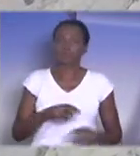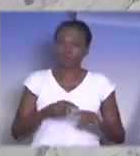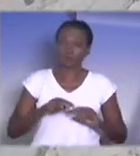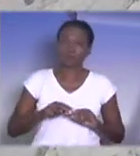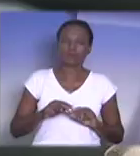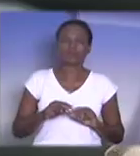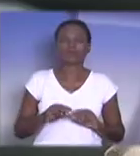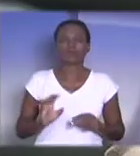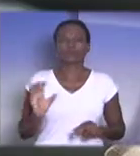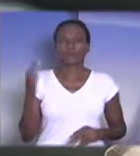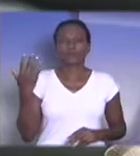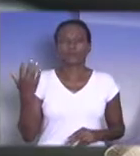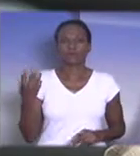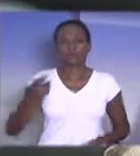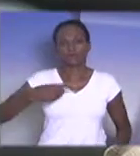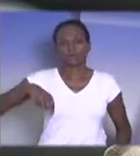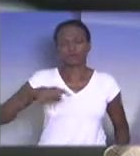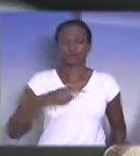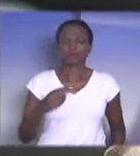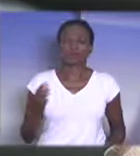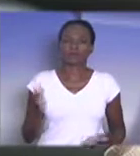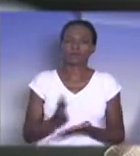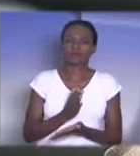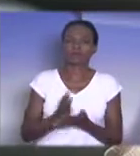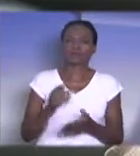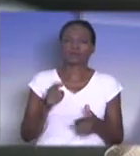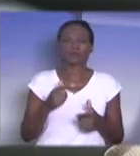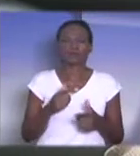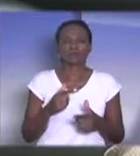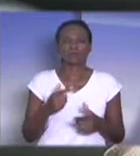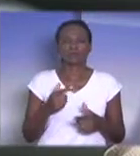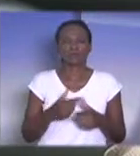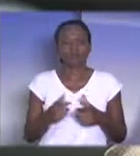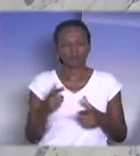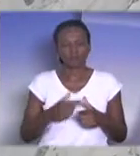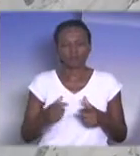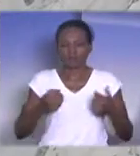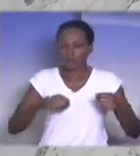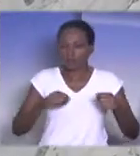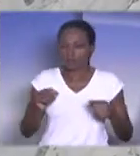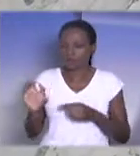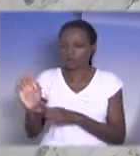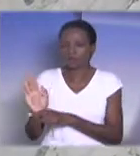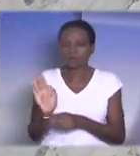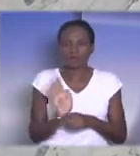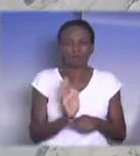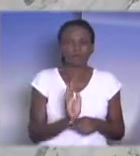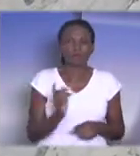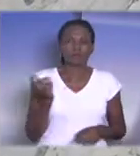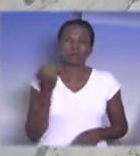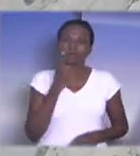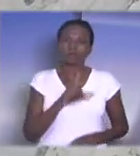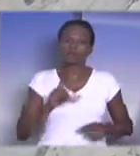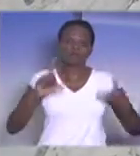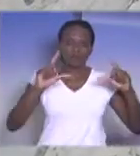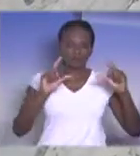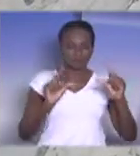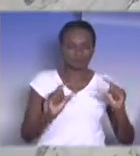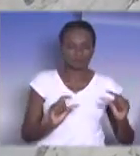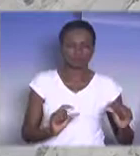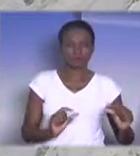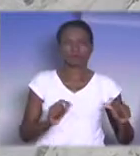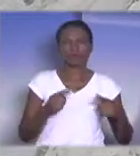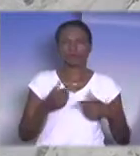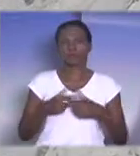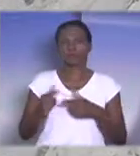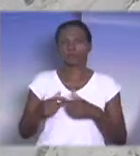gerir situações, gerir condições para que haja uma diminuição total nesse problema. E uma